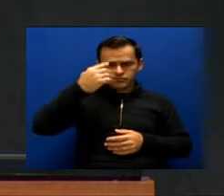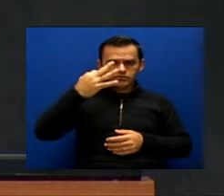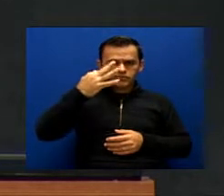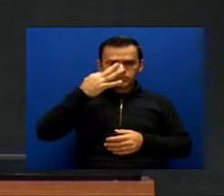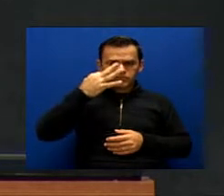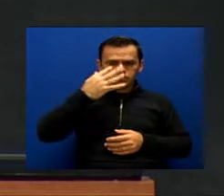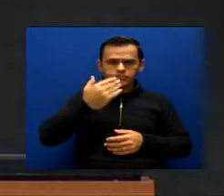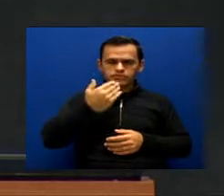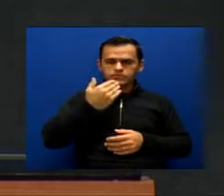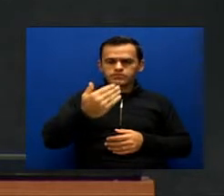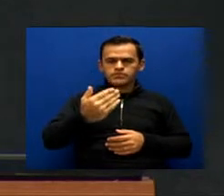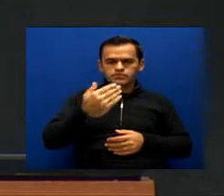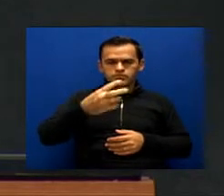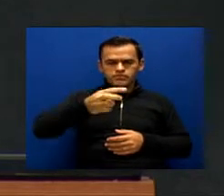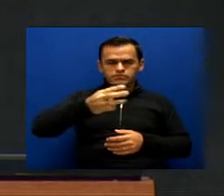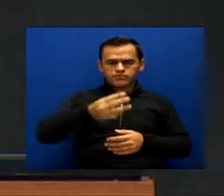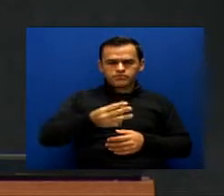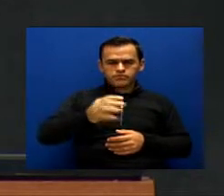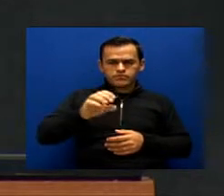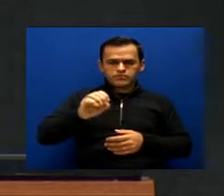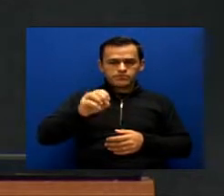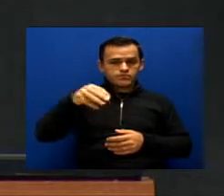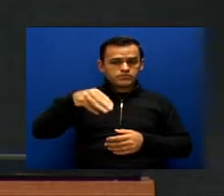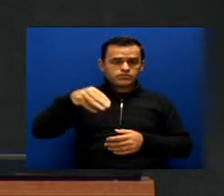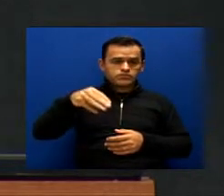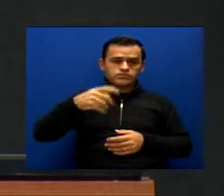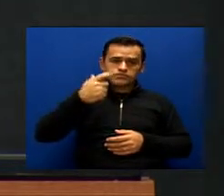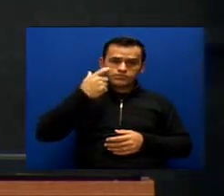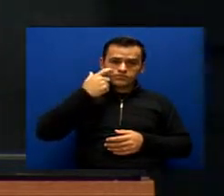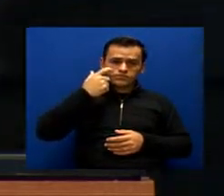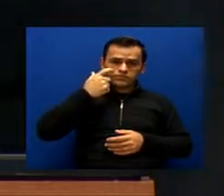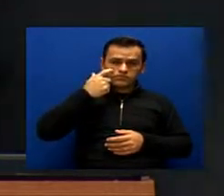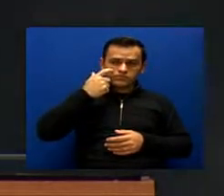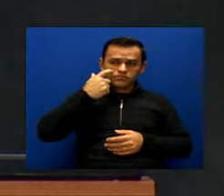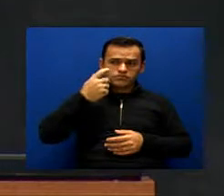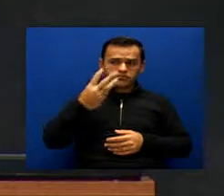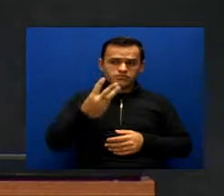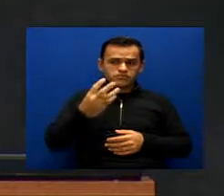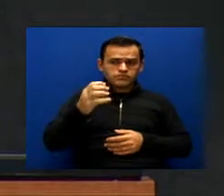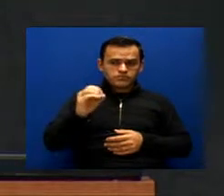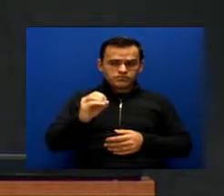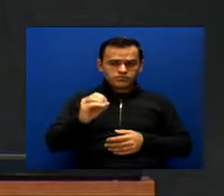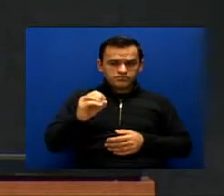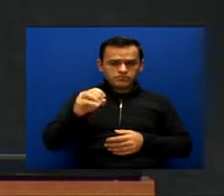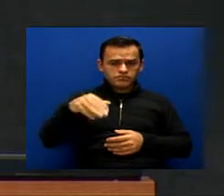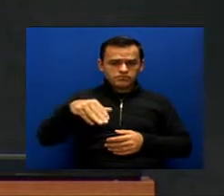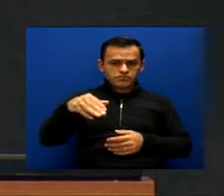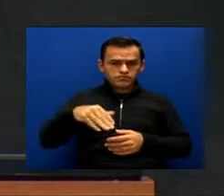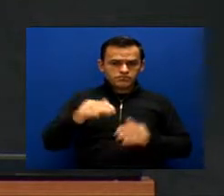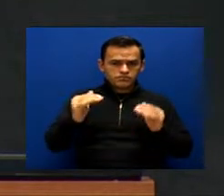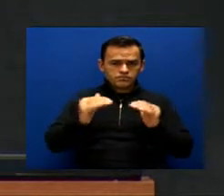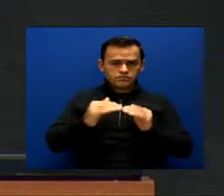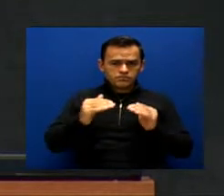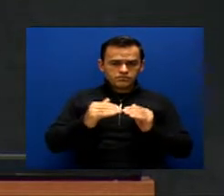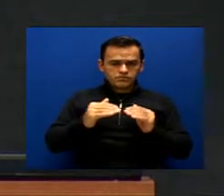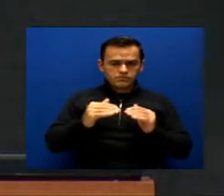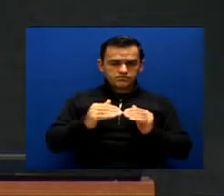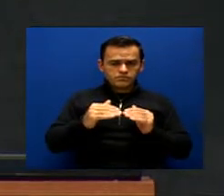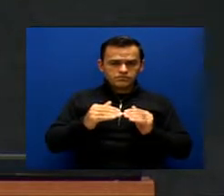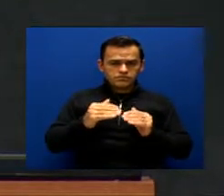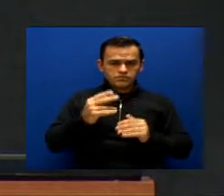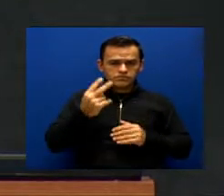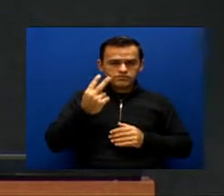pediu meia hora. Vai pelo menor tempo, os vereadores concordam.